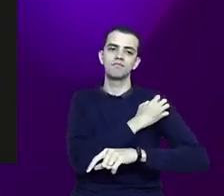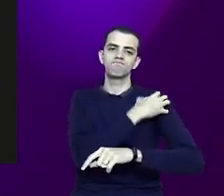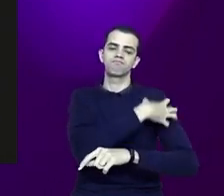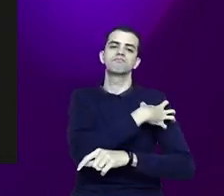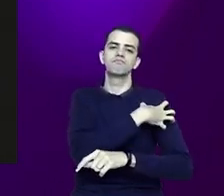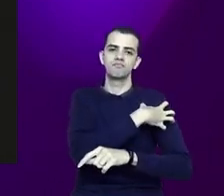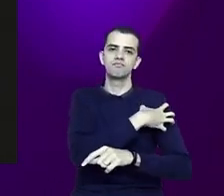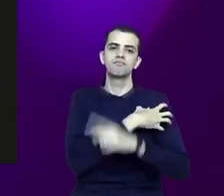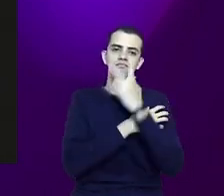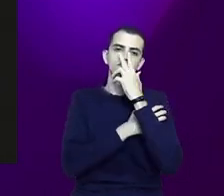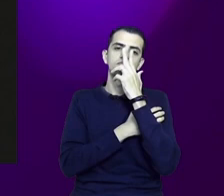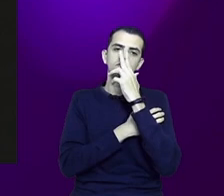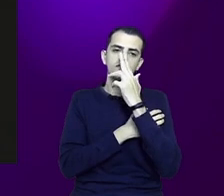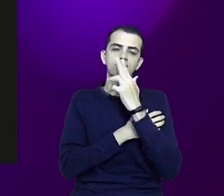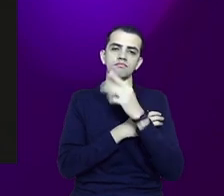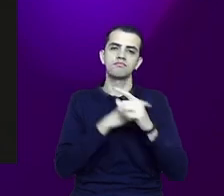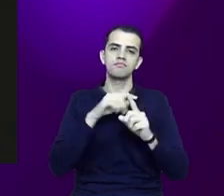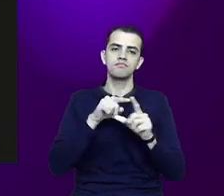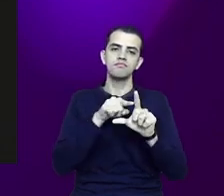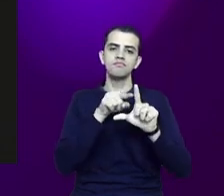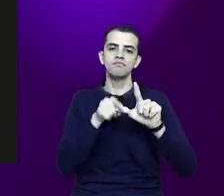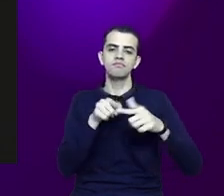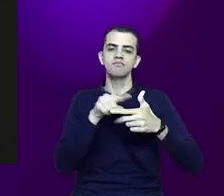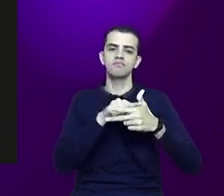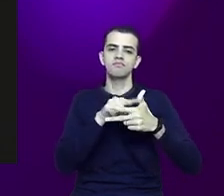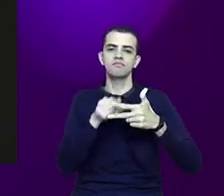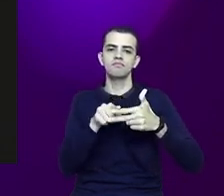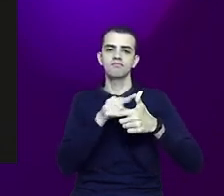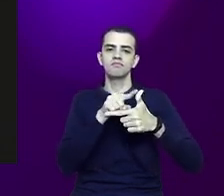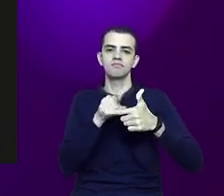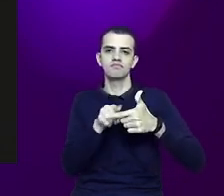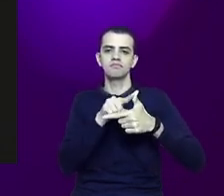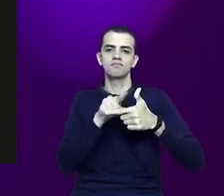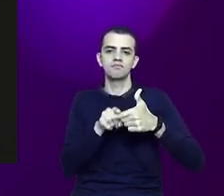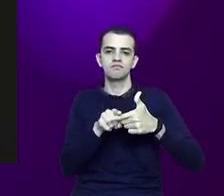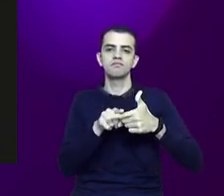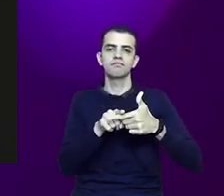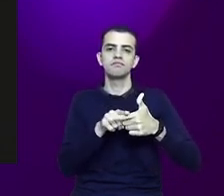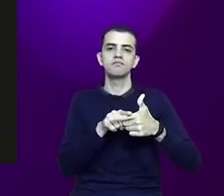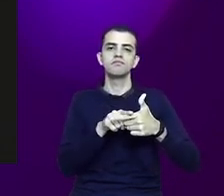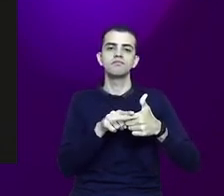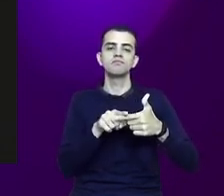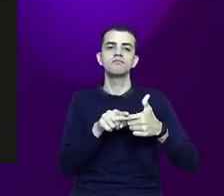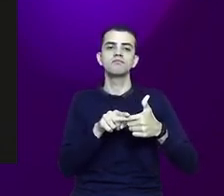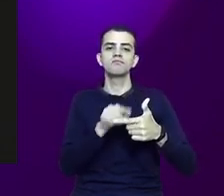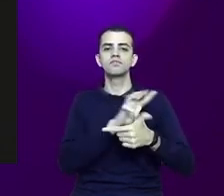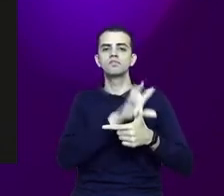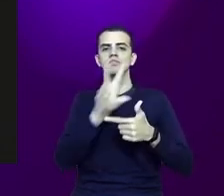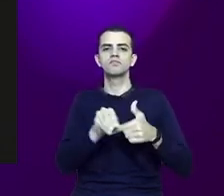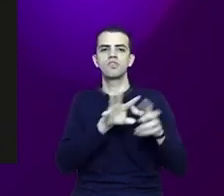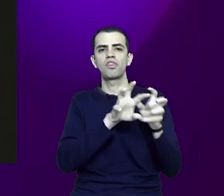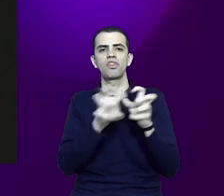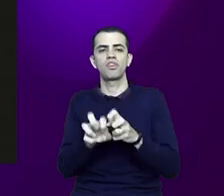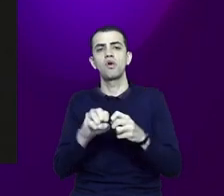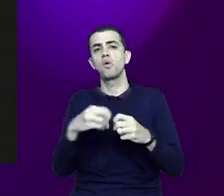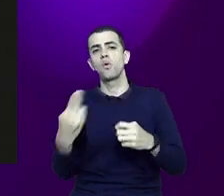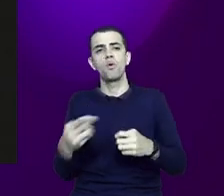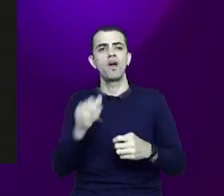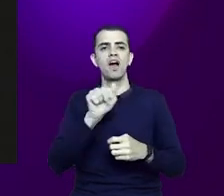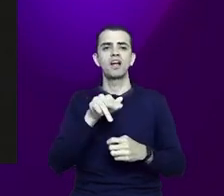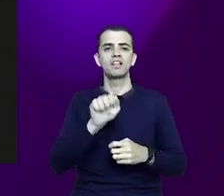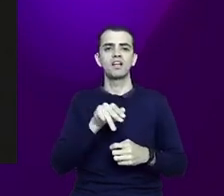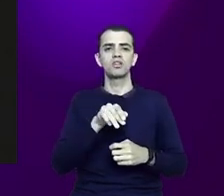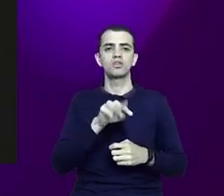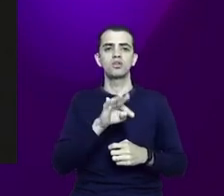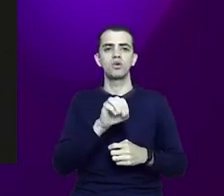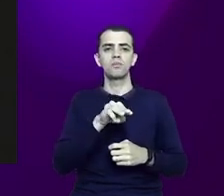posterior. O ângulo da glenoide me parece um pouco posteriorizado. Eu não sei se isso às custas do processo degenerativo ou da anatomia dele mesmo,